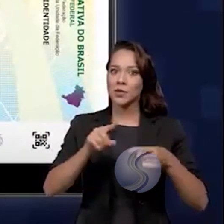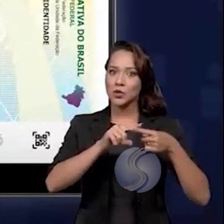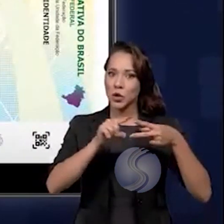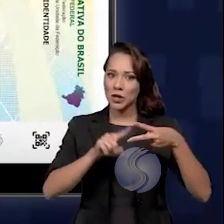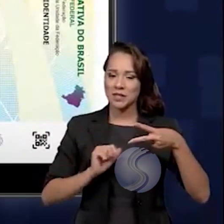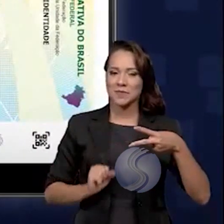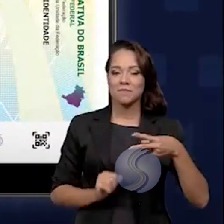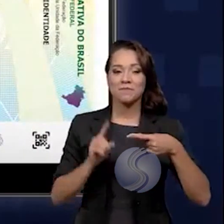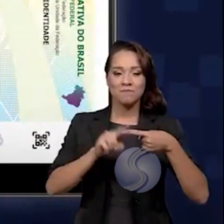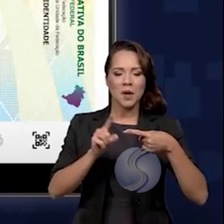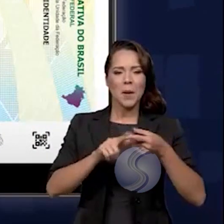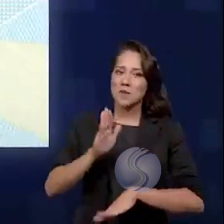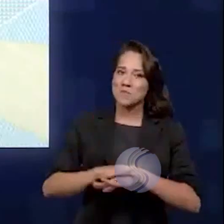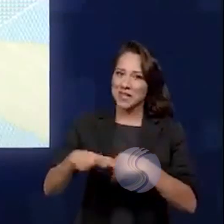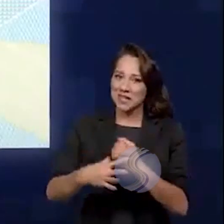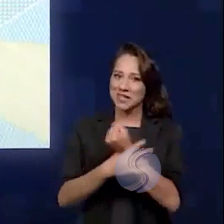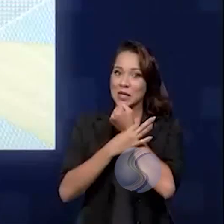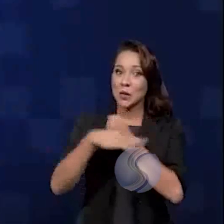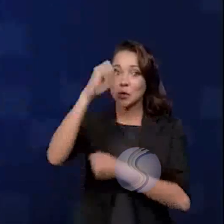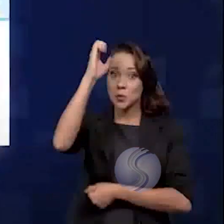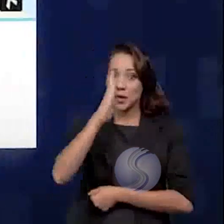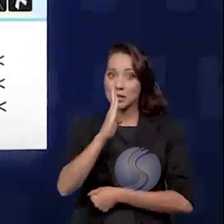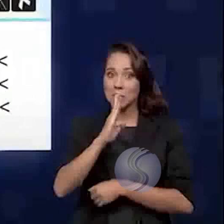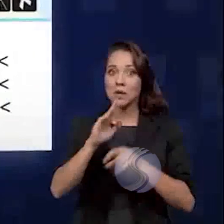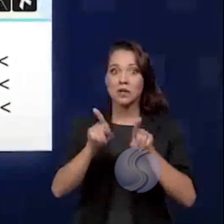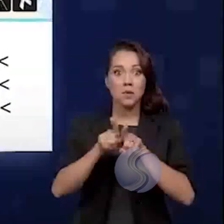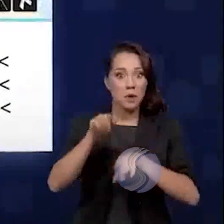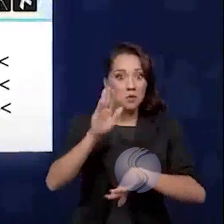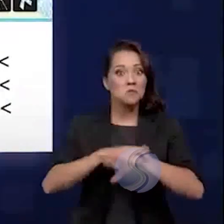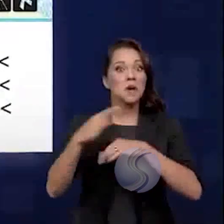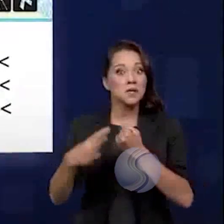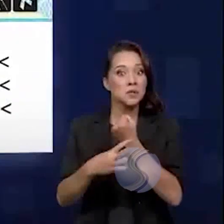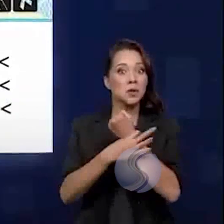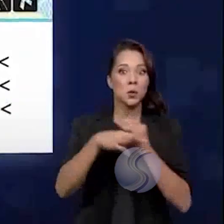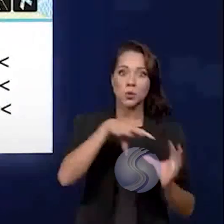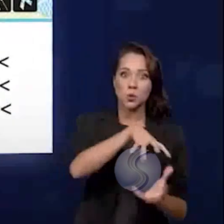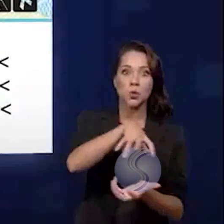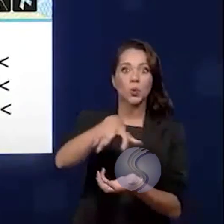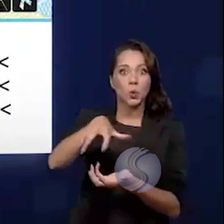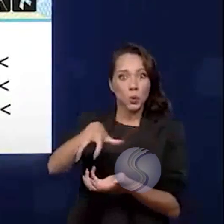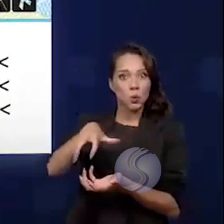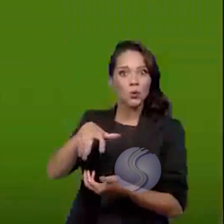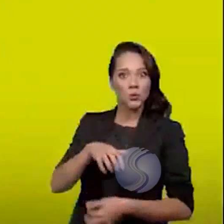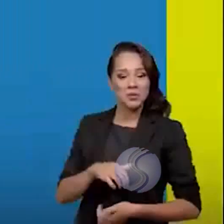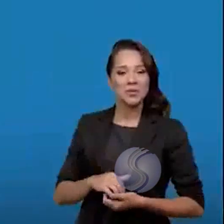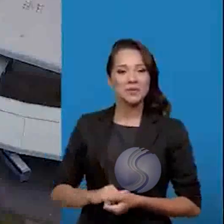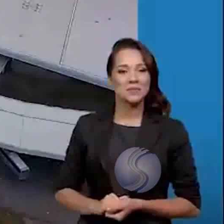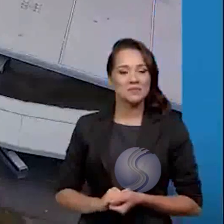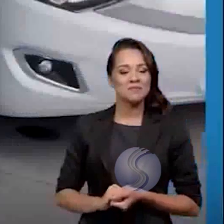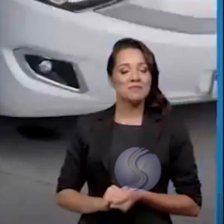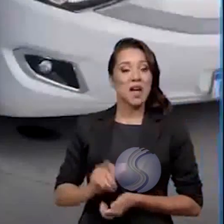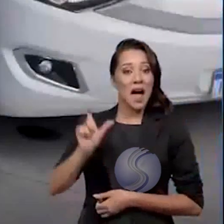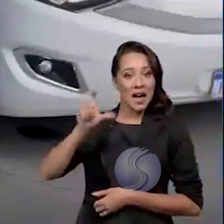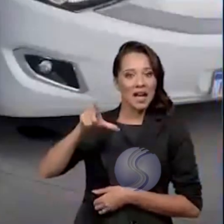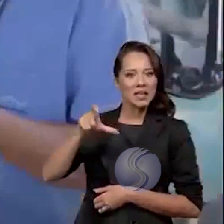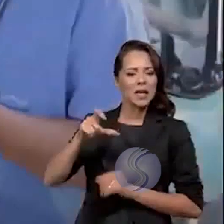com esse sistema, um novo documento emitido em outro estado vai ficar registrado como uma segunda via e não